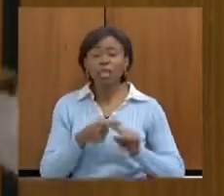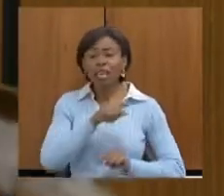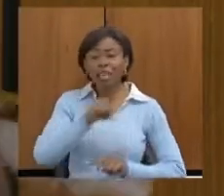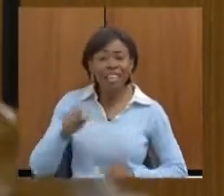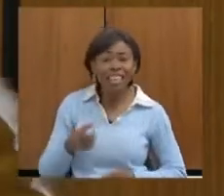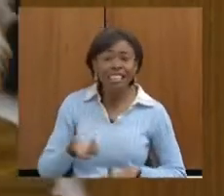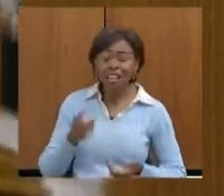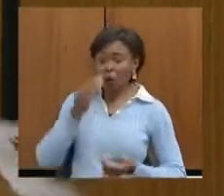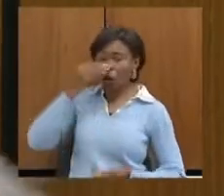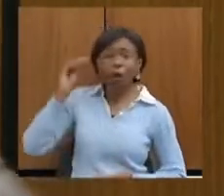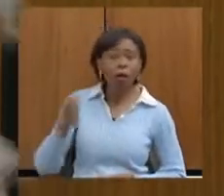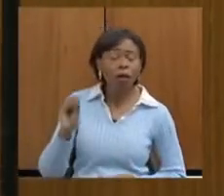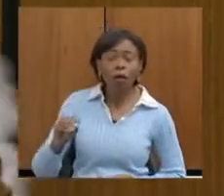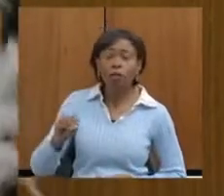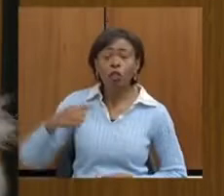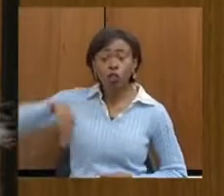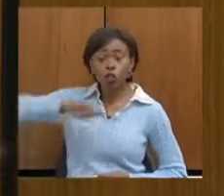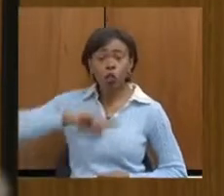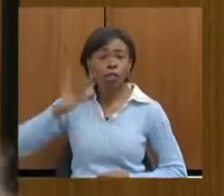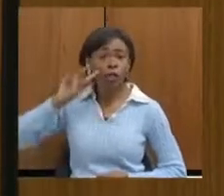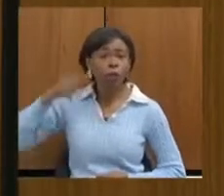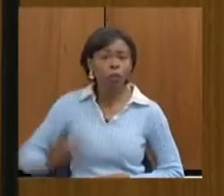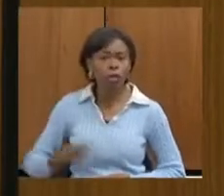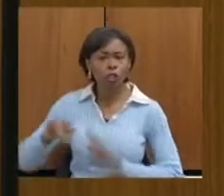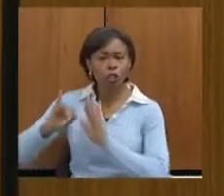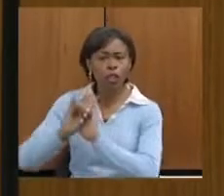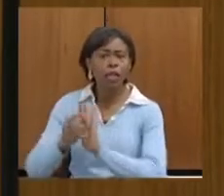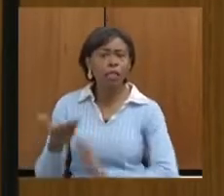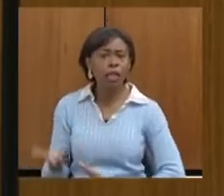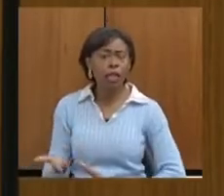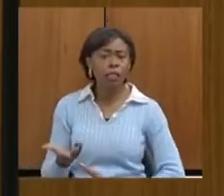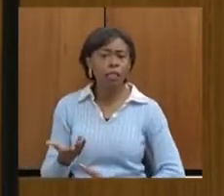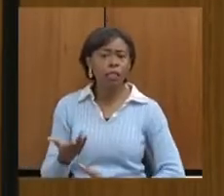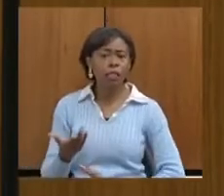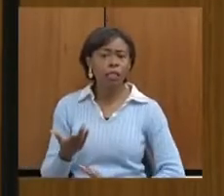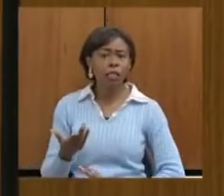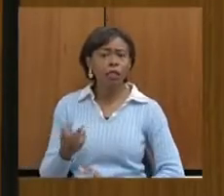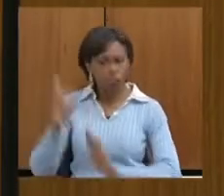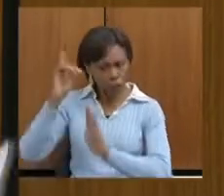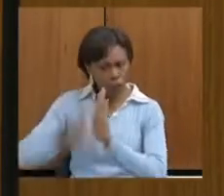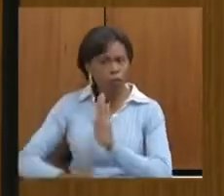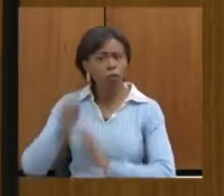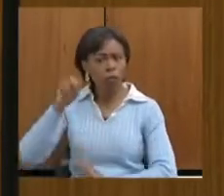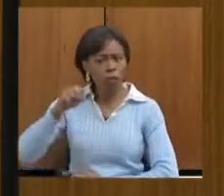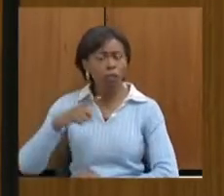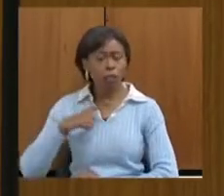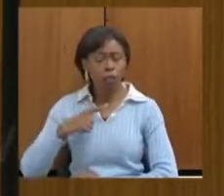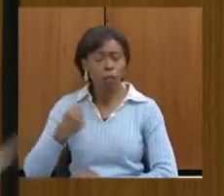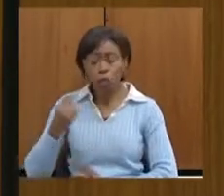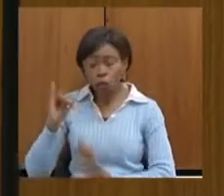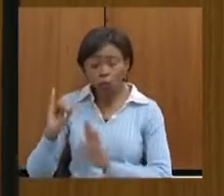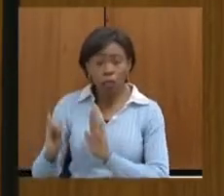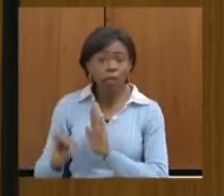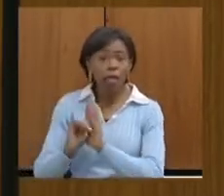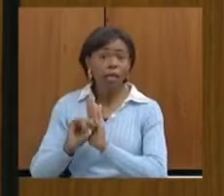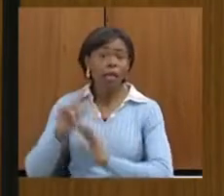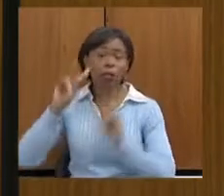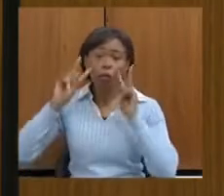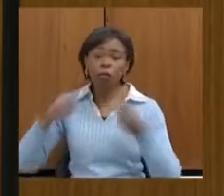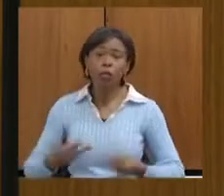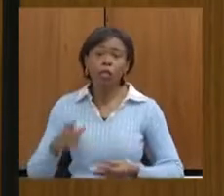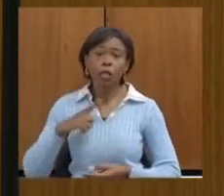e dizendo que nós não temos o direito temos cinco que nós somos reconhecidos né tem aqui ó